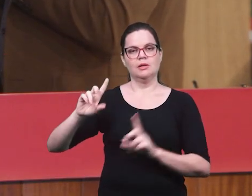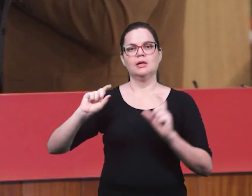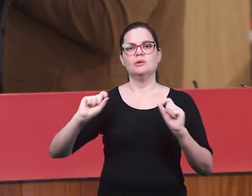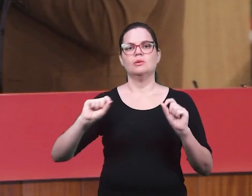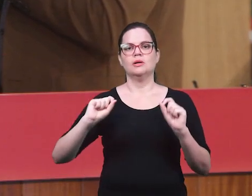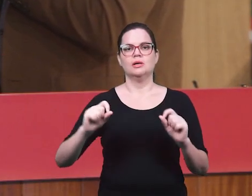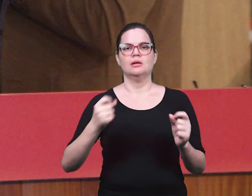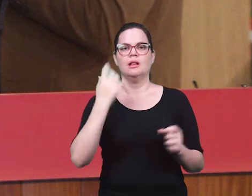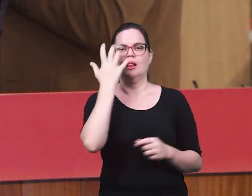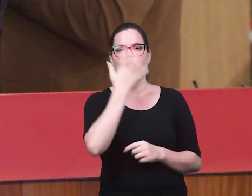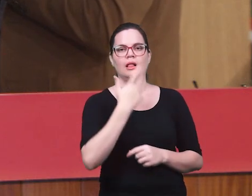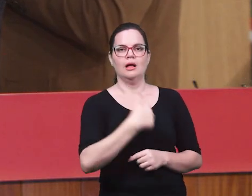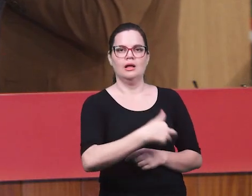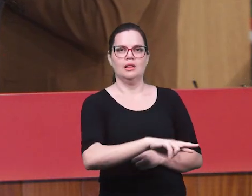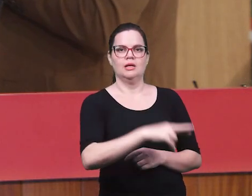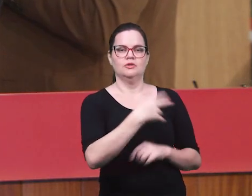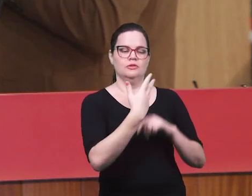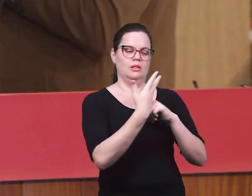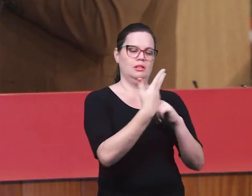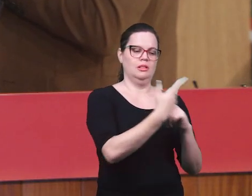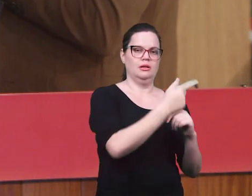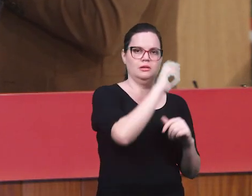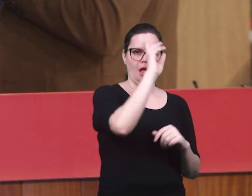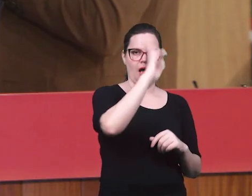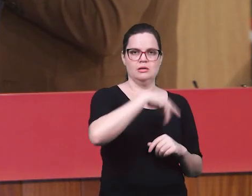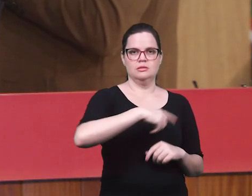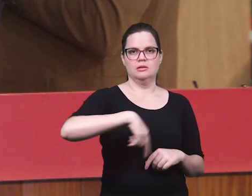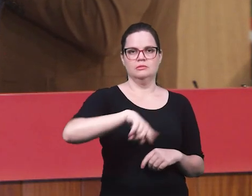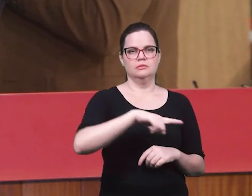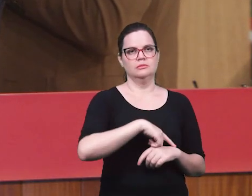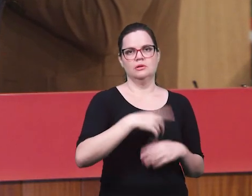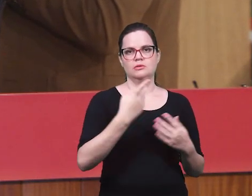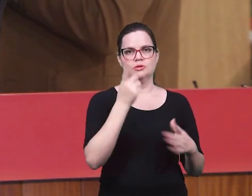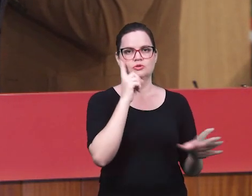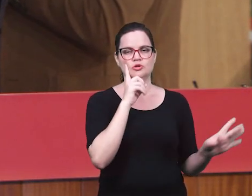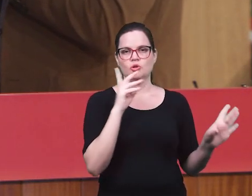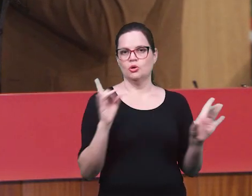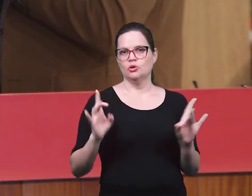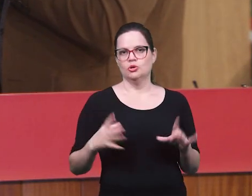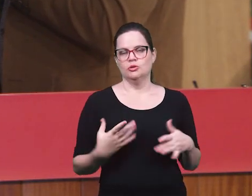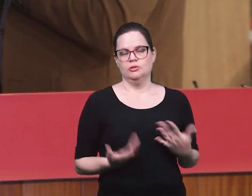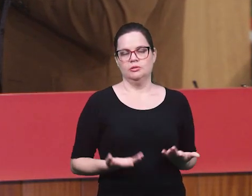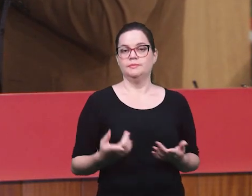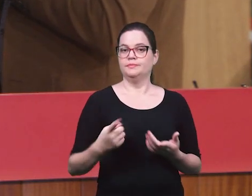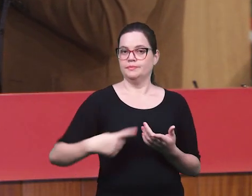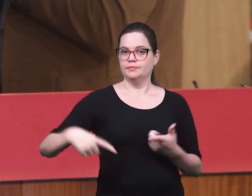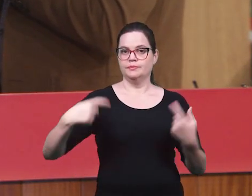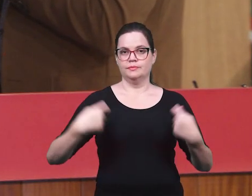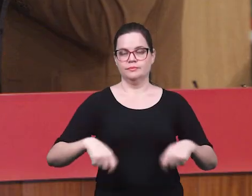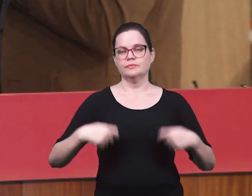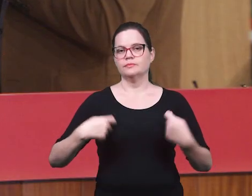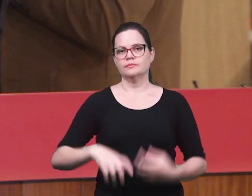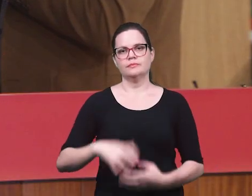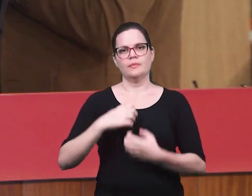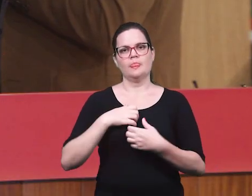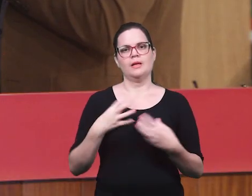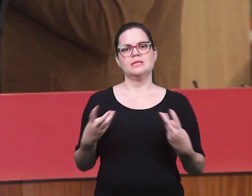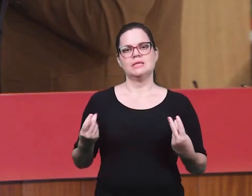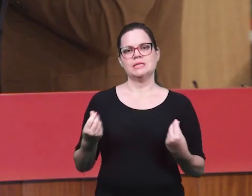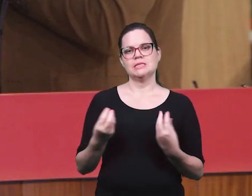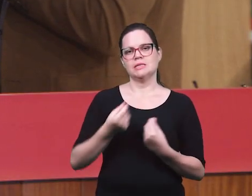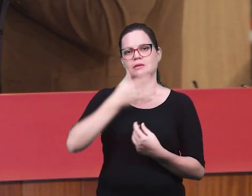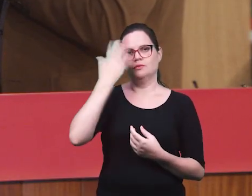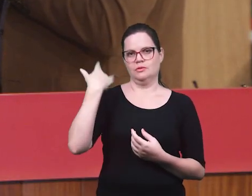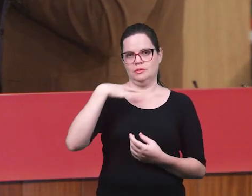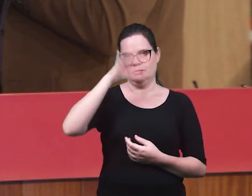os encantos da religião. Aquilo que é corriqueiro do dia a dia. Então o homem precisa estar ouvindo a voz do... Por isso que a